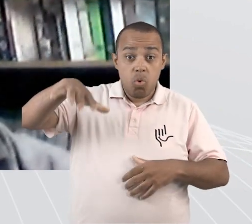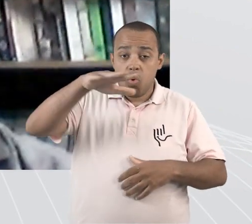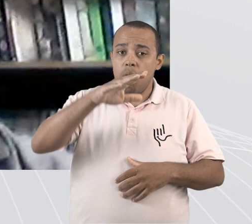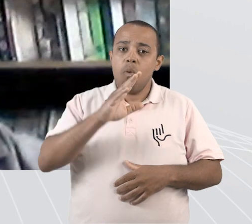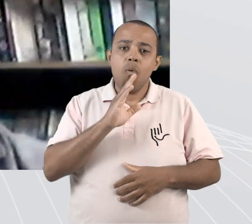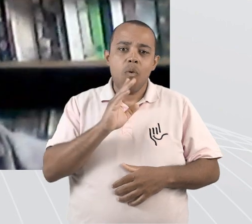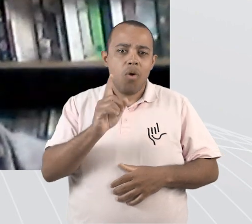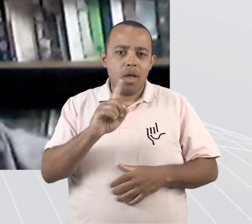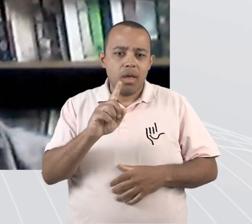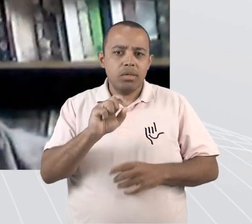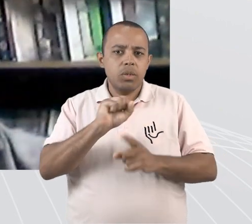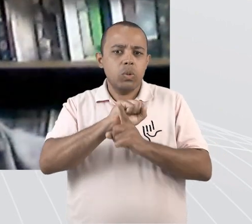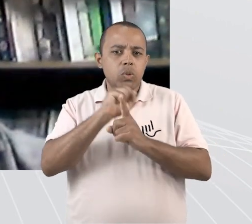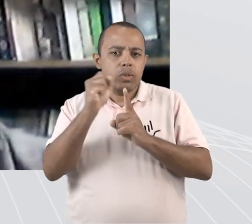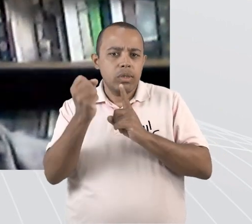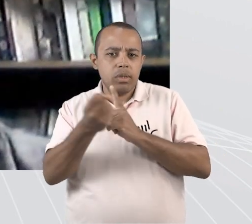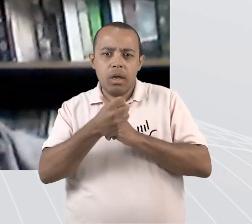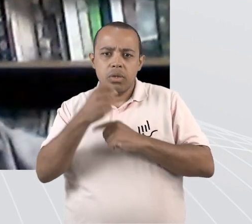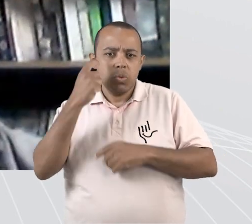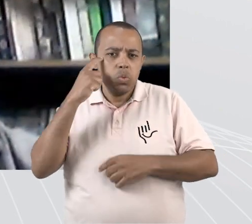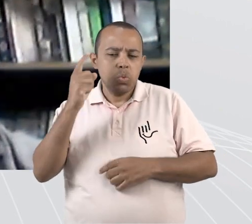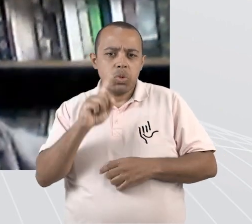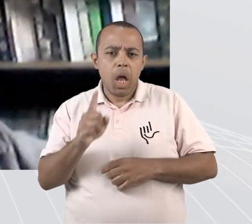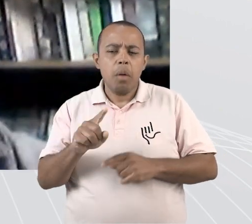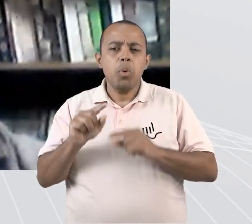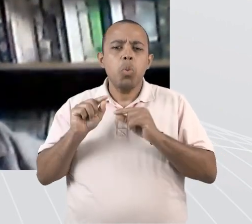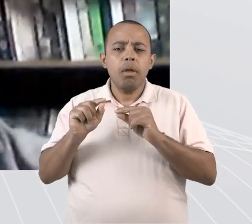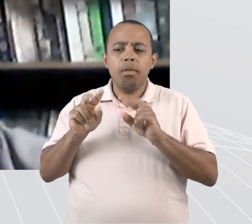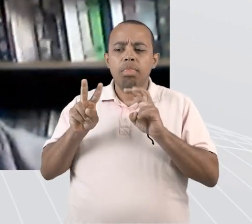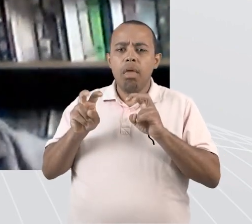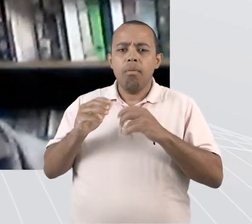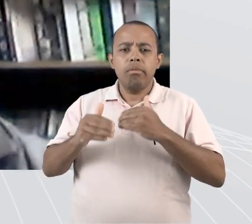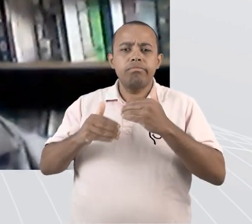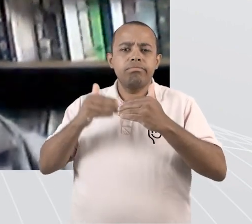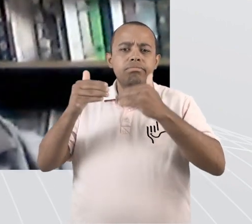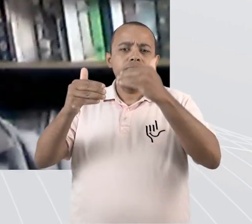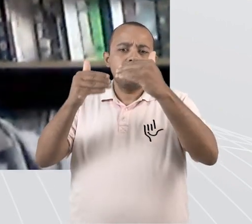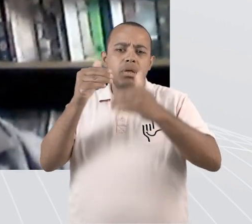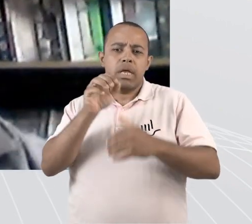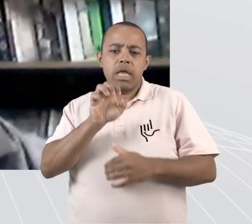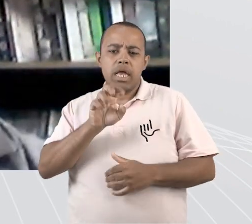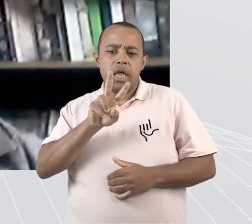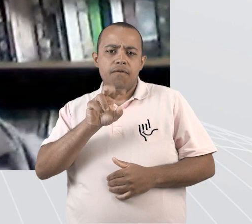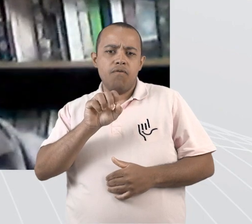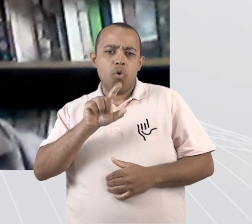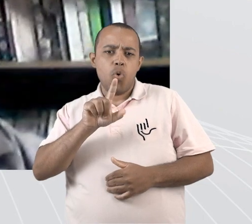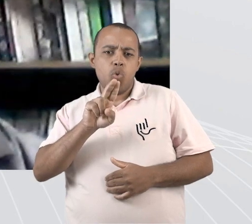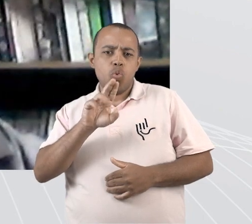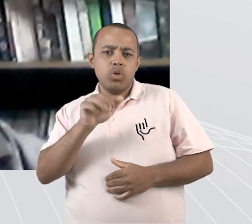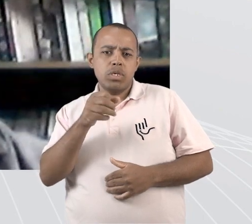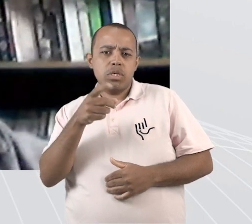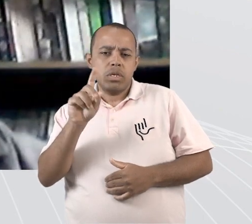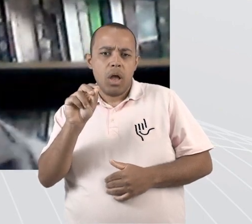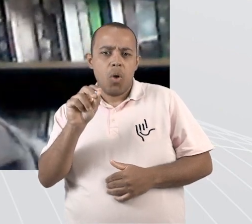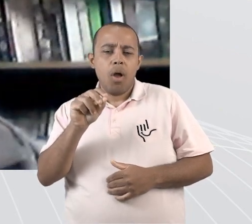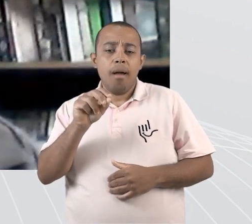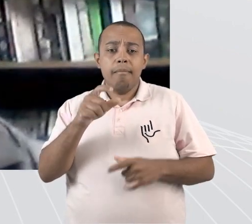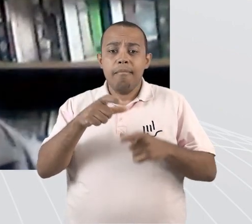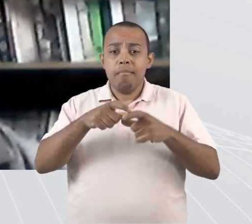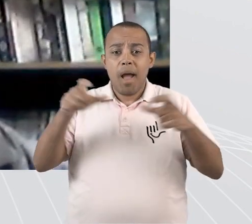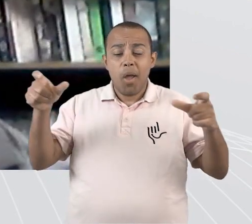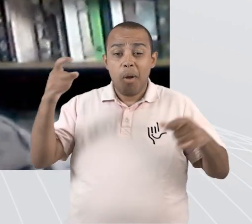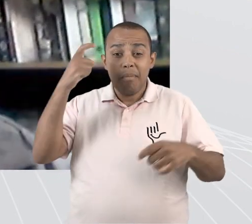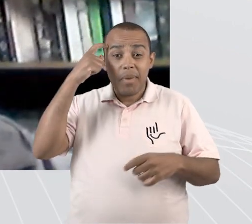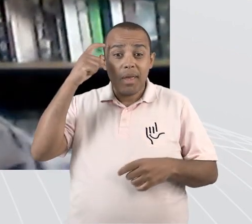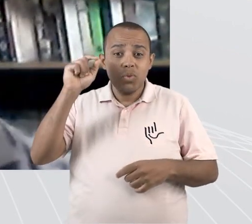grande da sociedade a respeito do que realmente é a evolução, né? Então as pessoas sempre têm aquela associação de evolução,